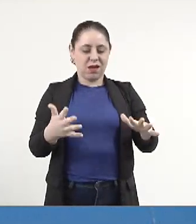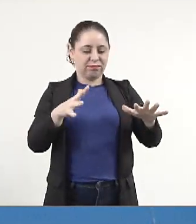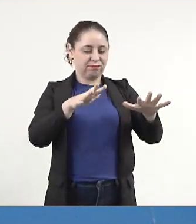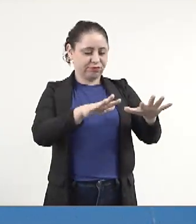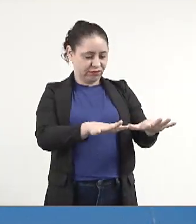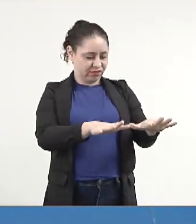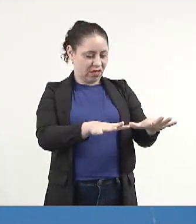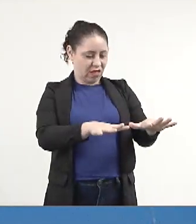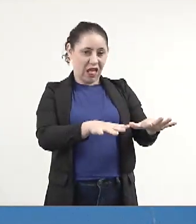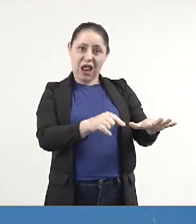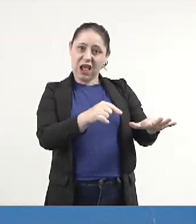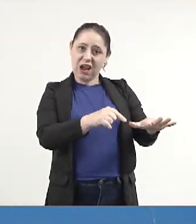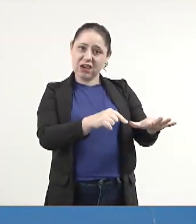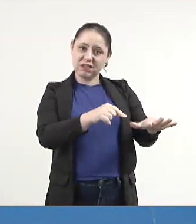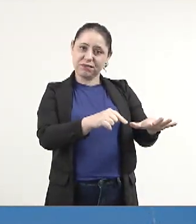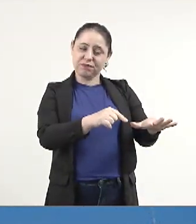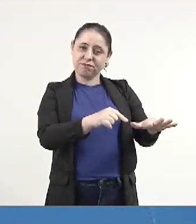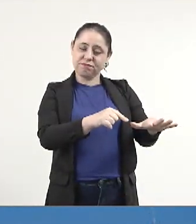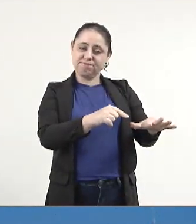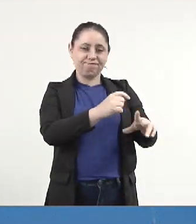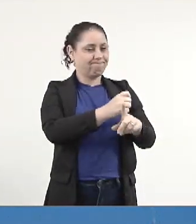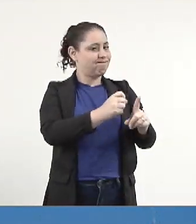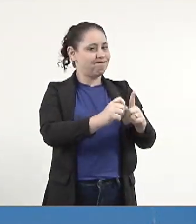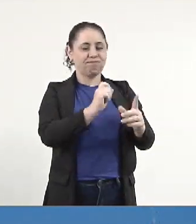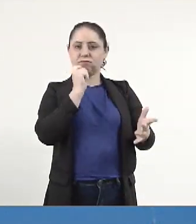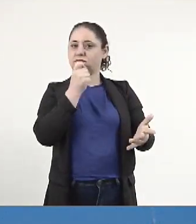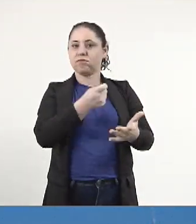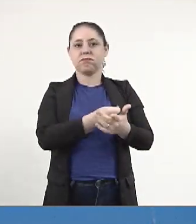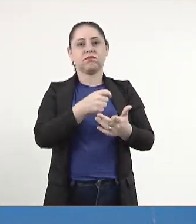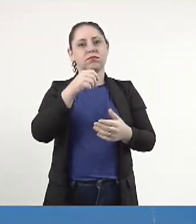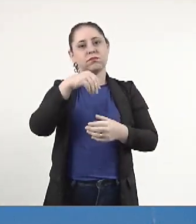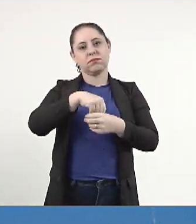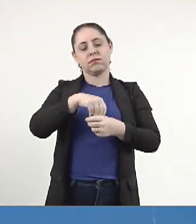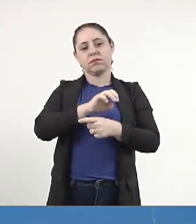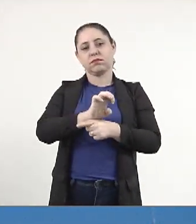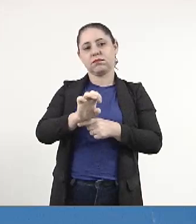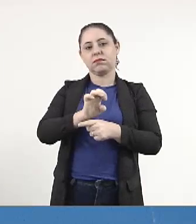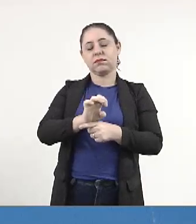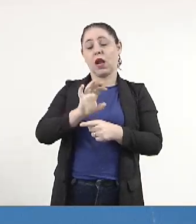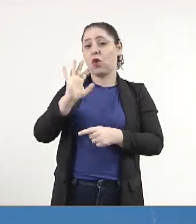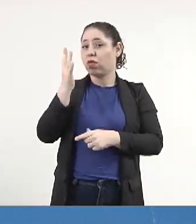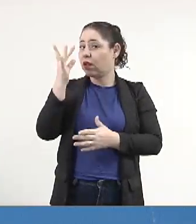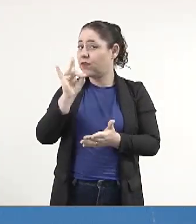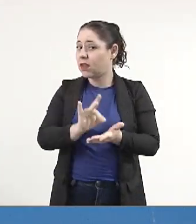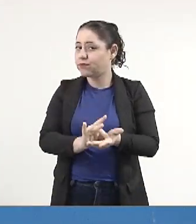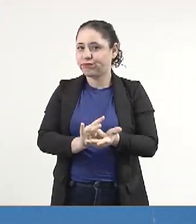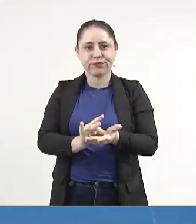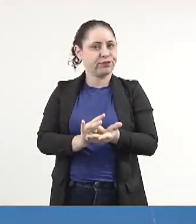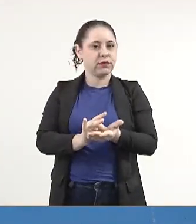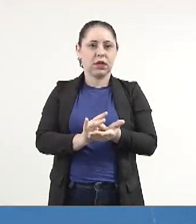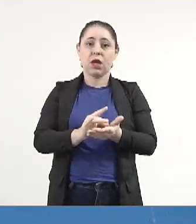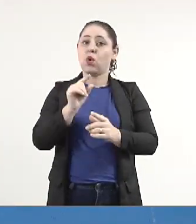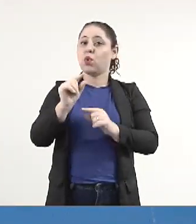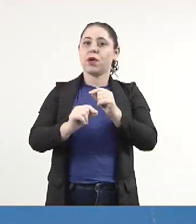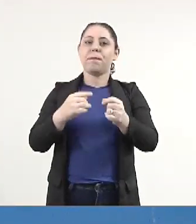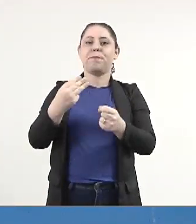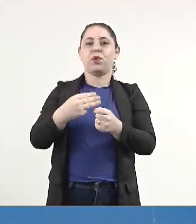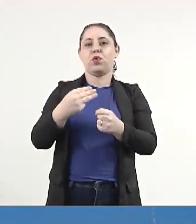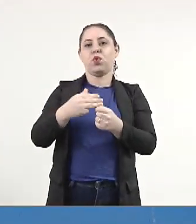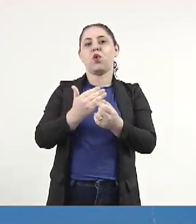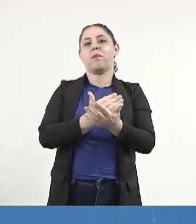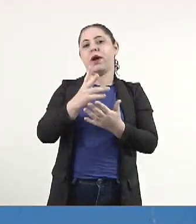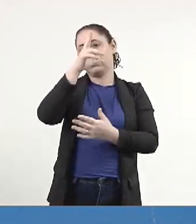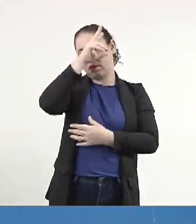inclusão social, ela não está sendo efetivada no nosso Estado. E isso passa pelos municípios,